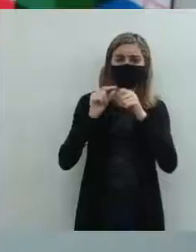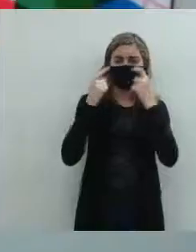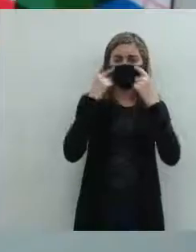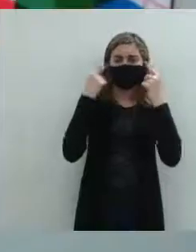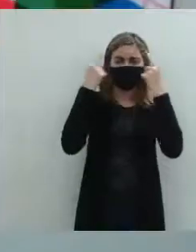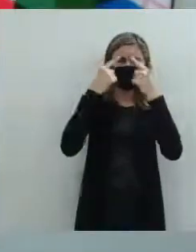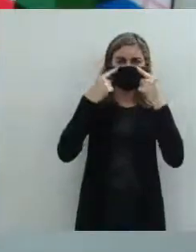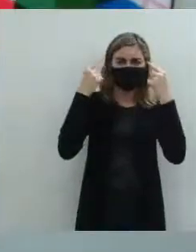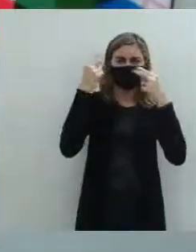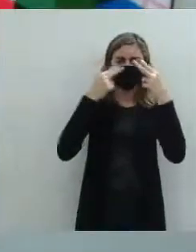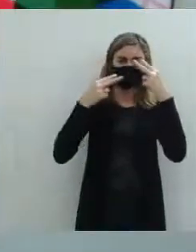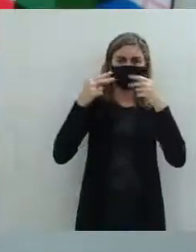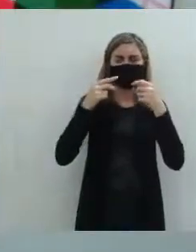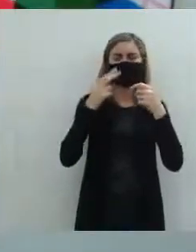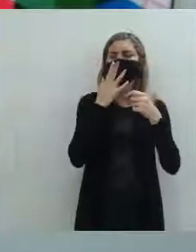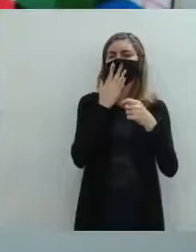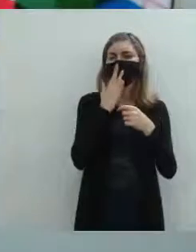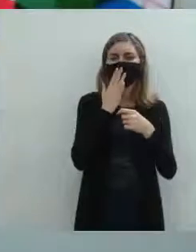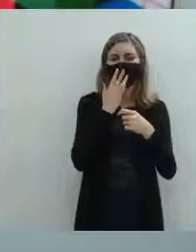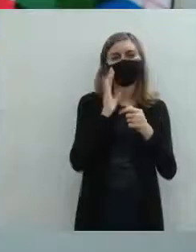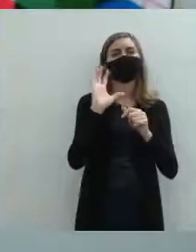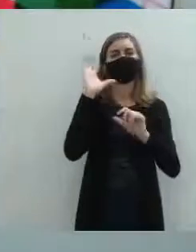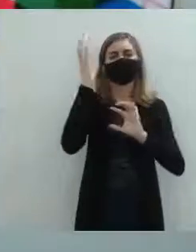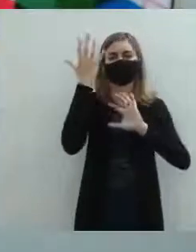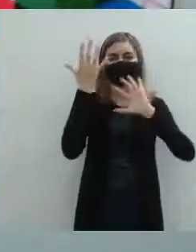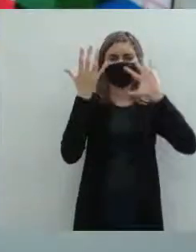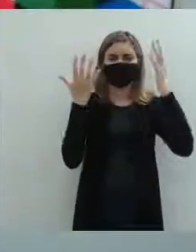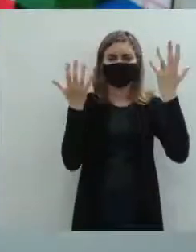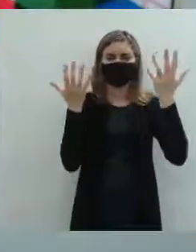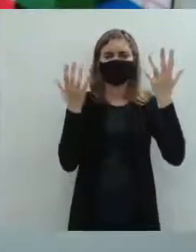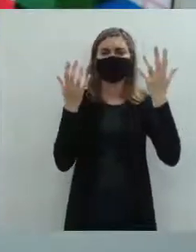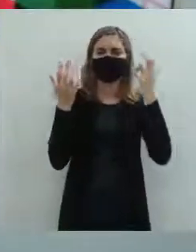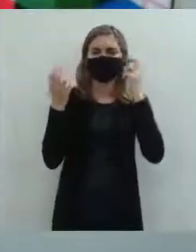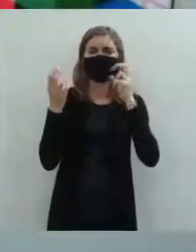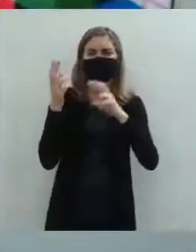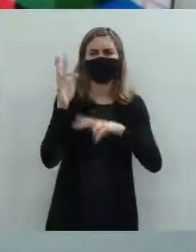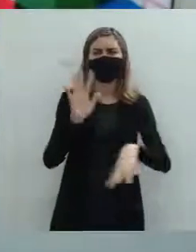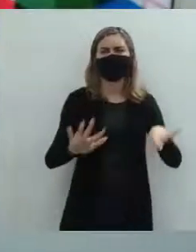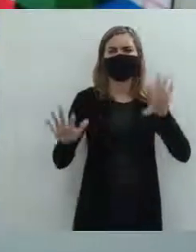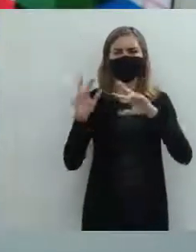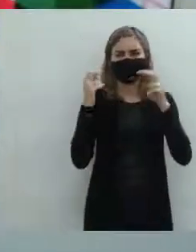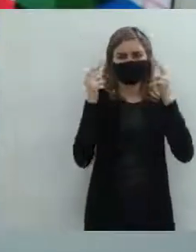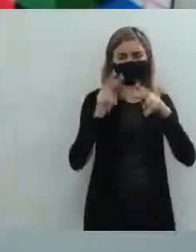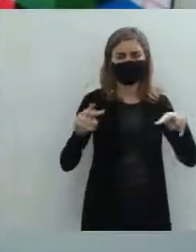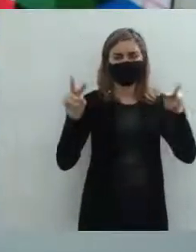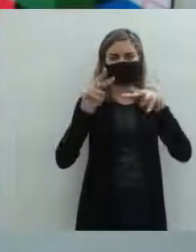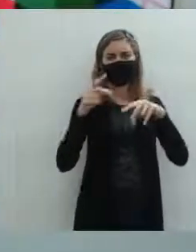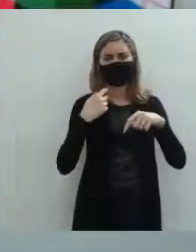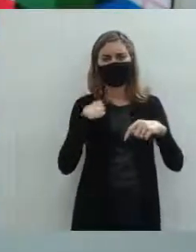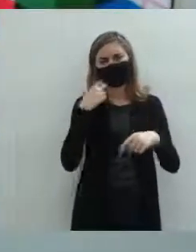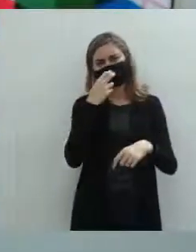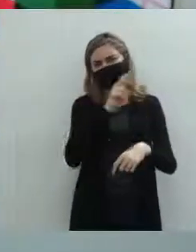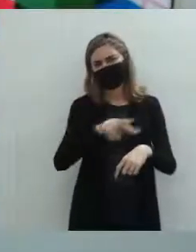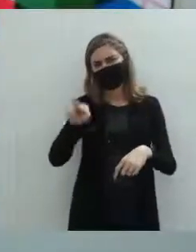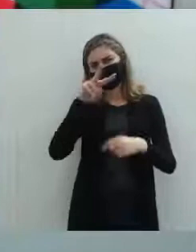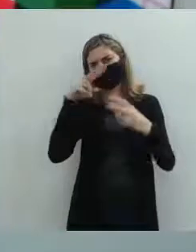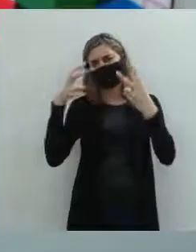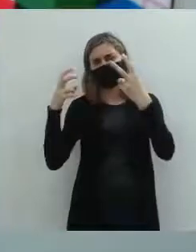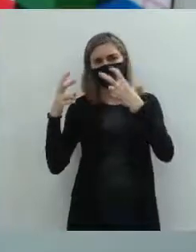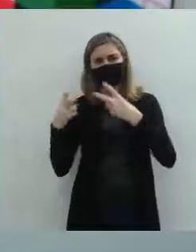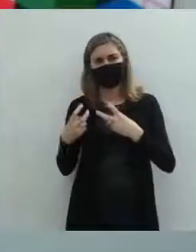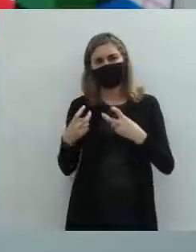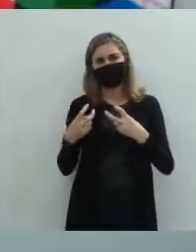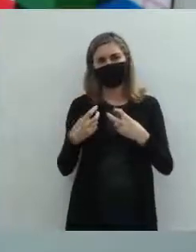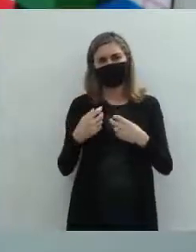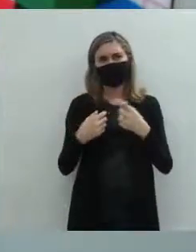olhos, ok? Então, isso acontece, né? Então, essa impressão de que a gente está percebendo.